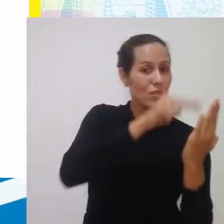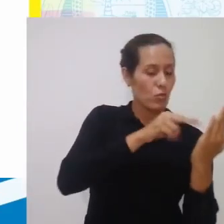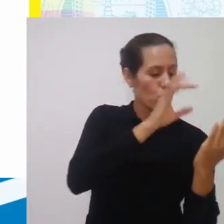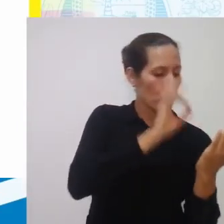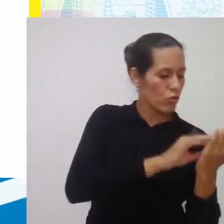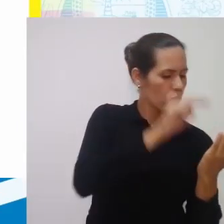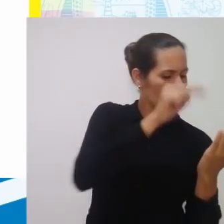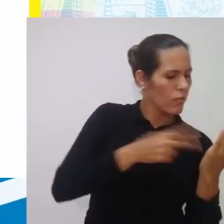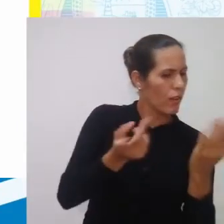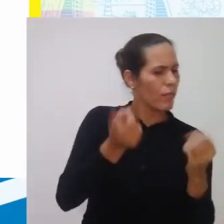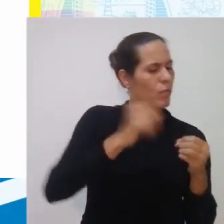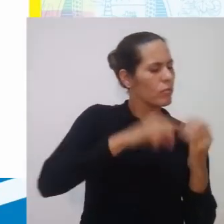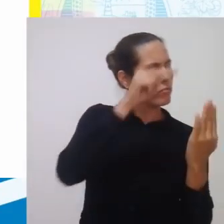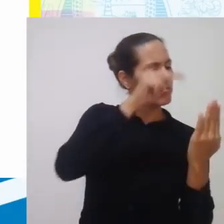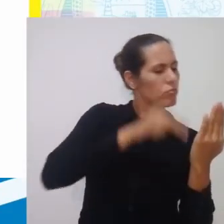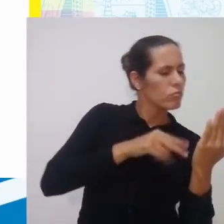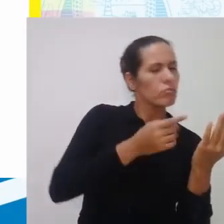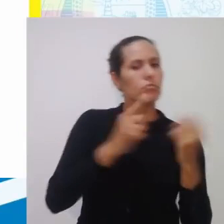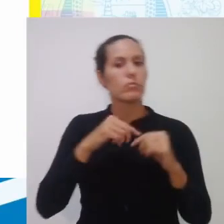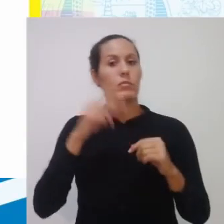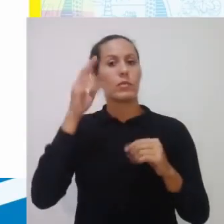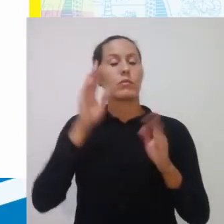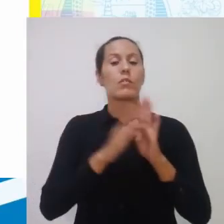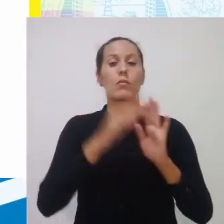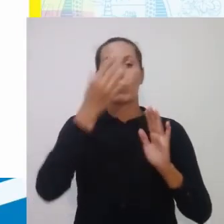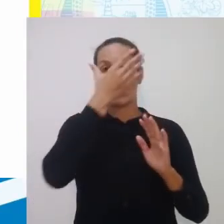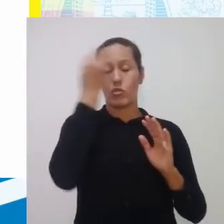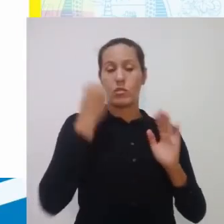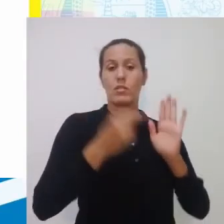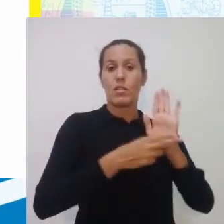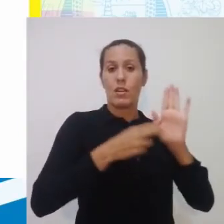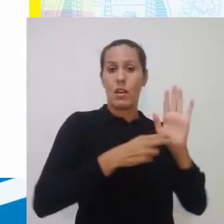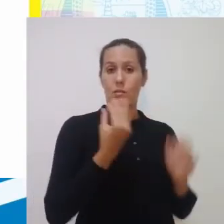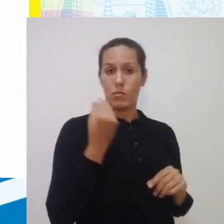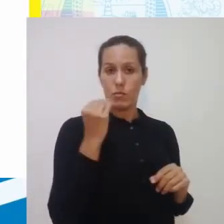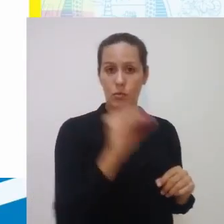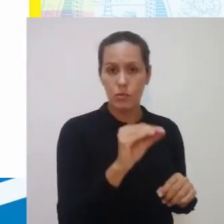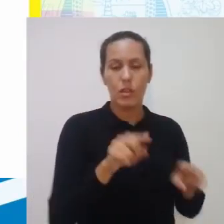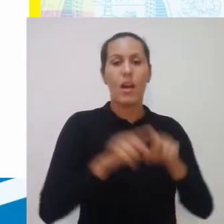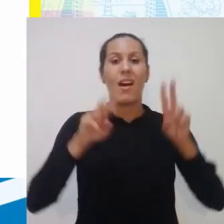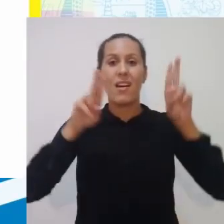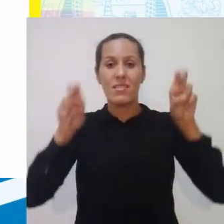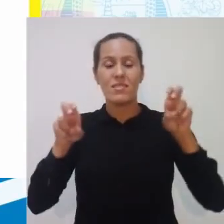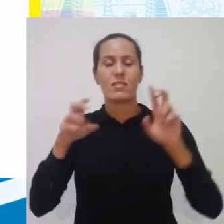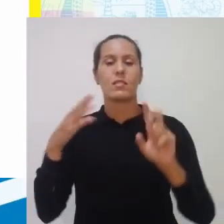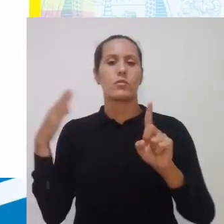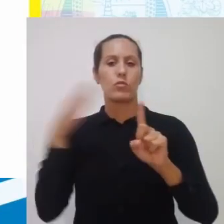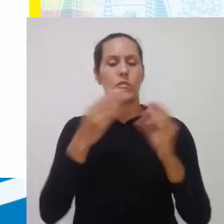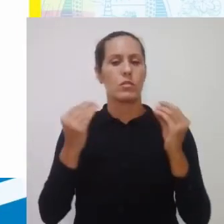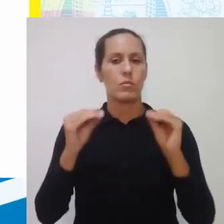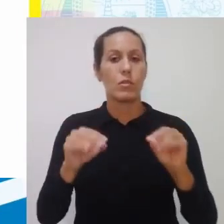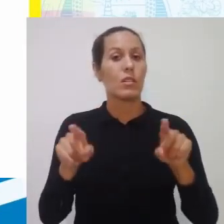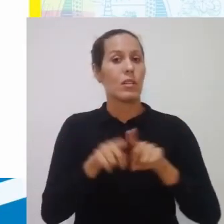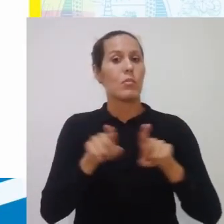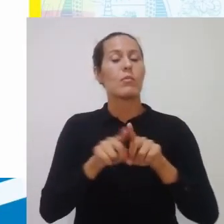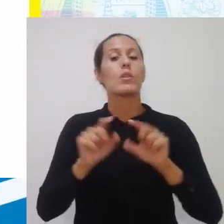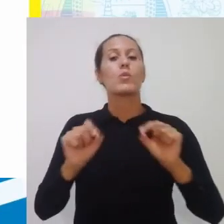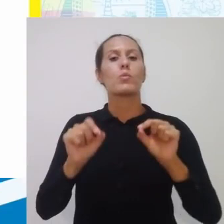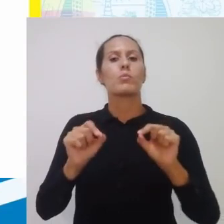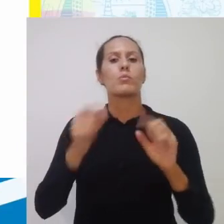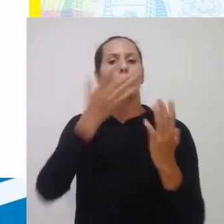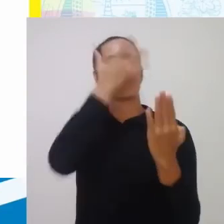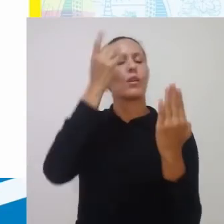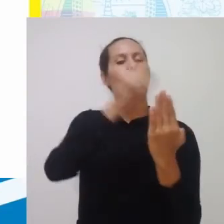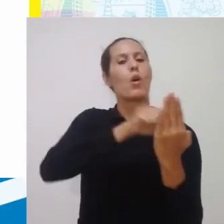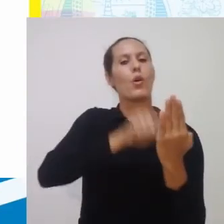o texto original quando necessário. Também não esqueça de citar as fontes, não esqueça de colocar aspas em citações diretas e